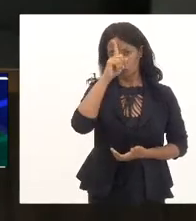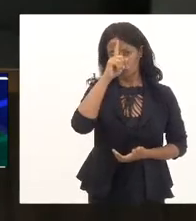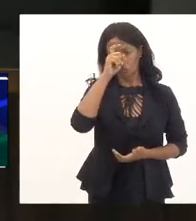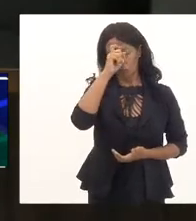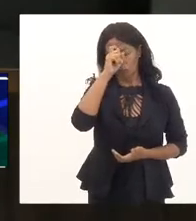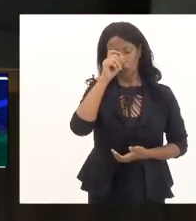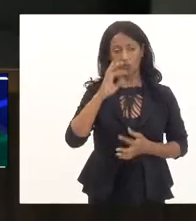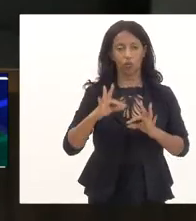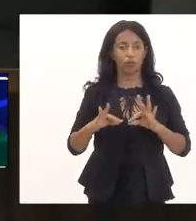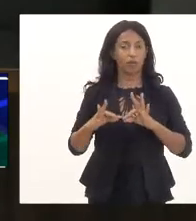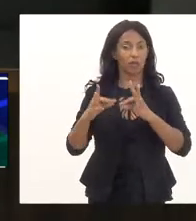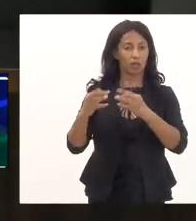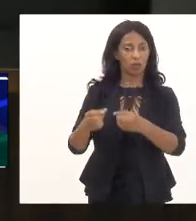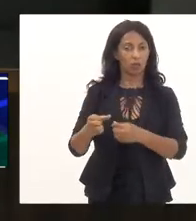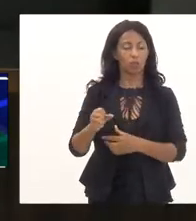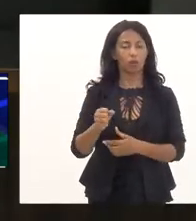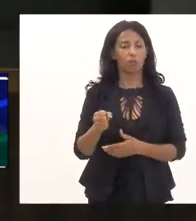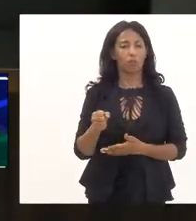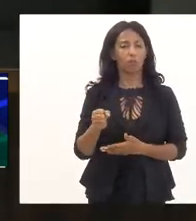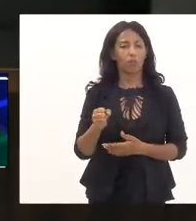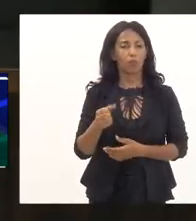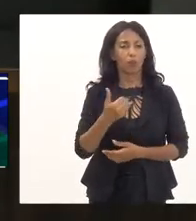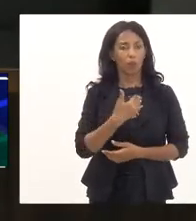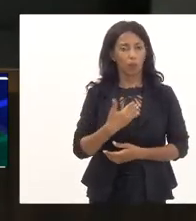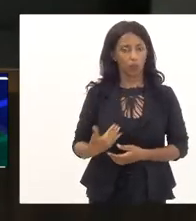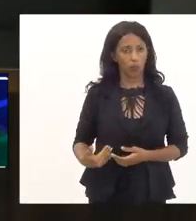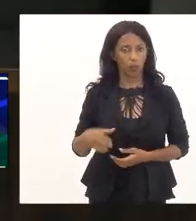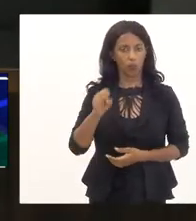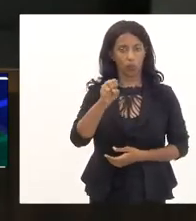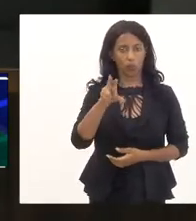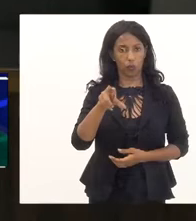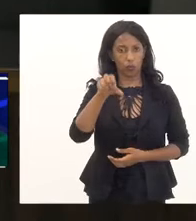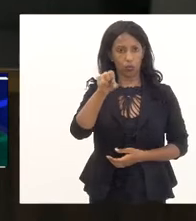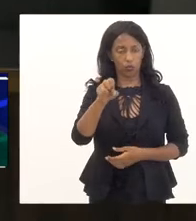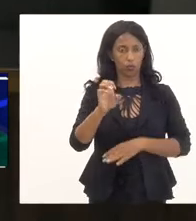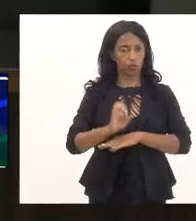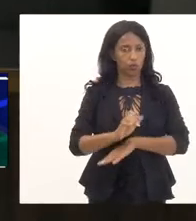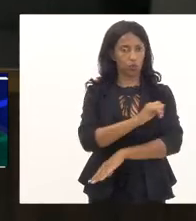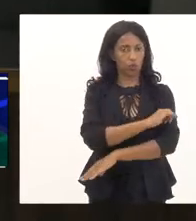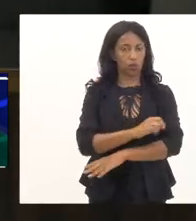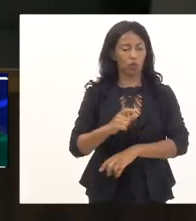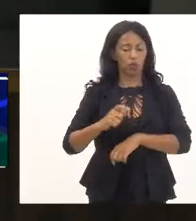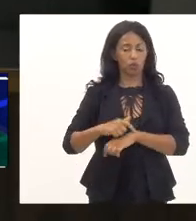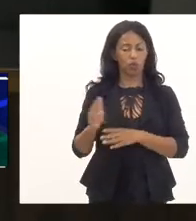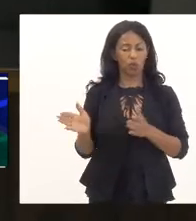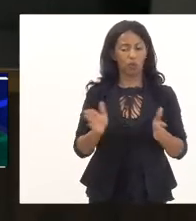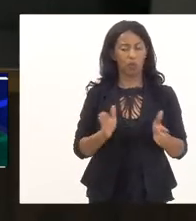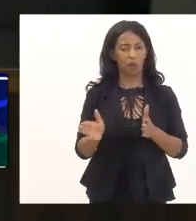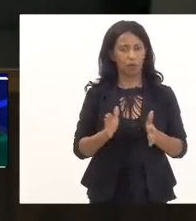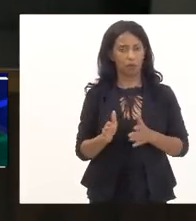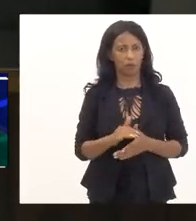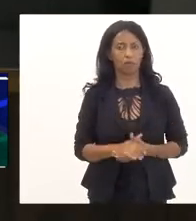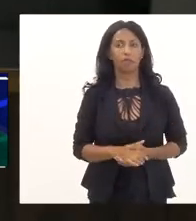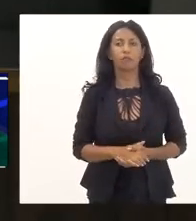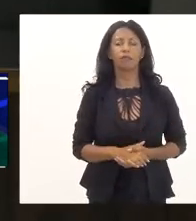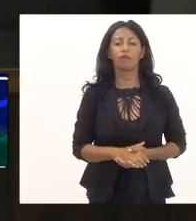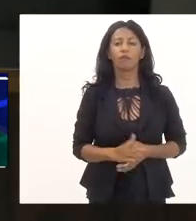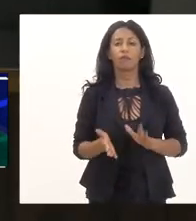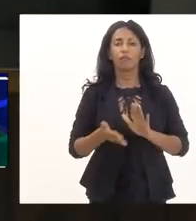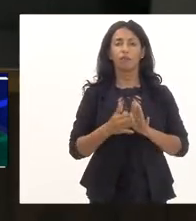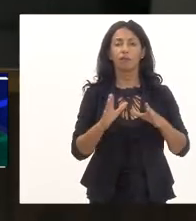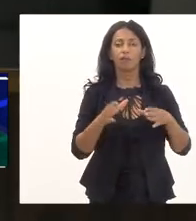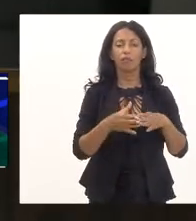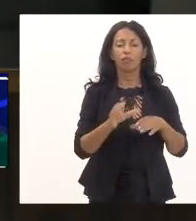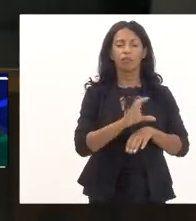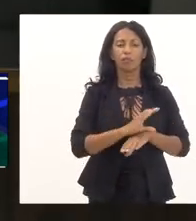Consulta para idosos nas unidades públicas de saúde no âmbito do Estado do Rio de Janeiro, dentro do prazo máximo definido. Parecer da Comissão